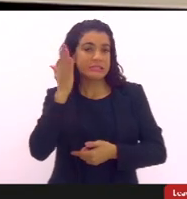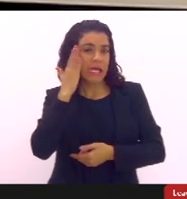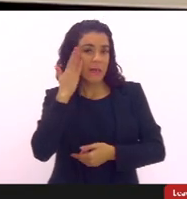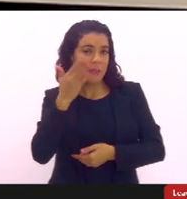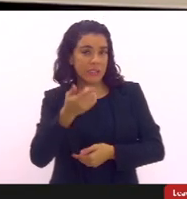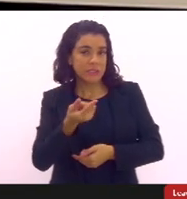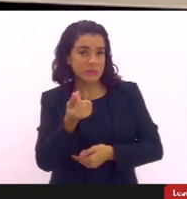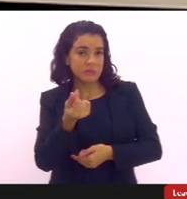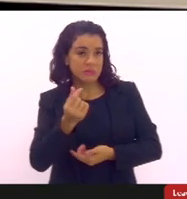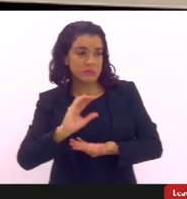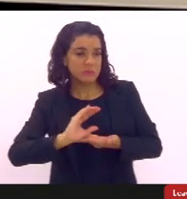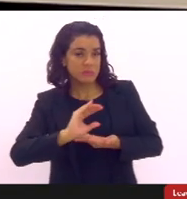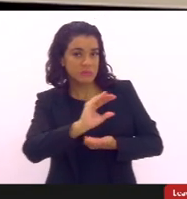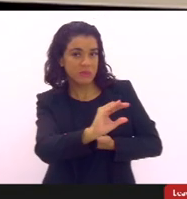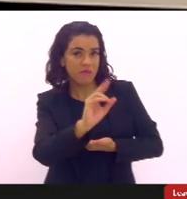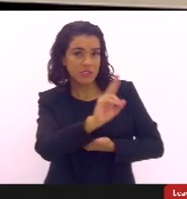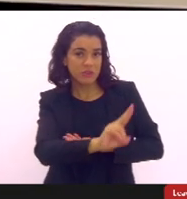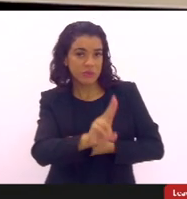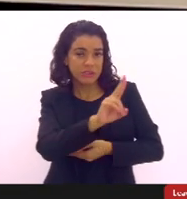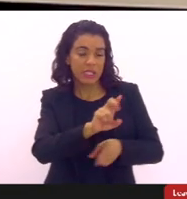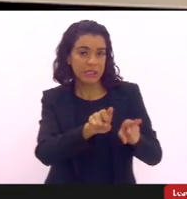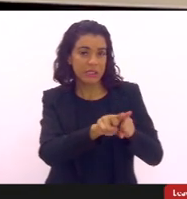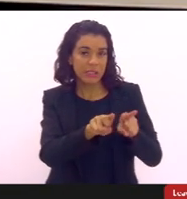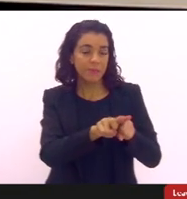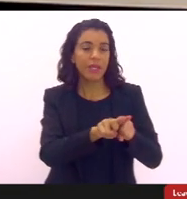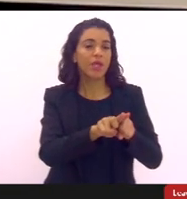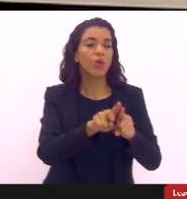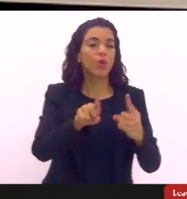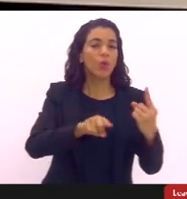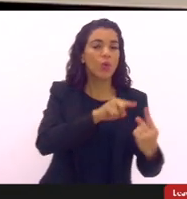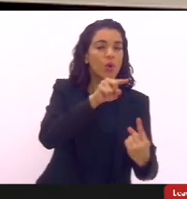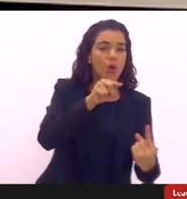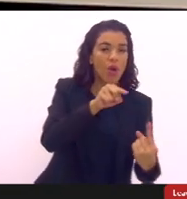seria utilizado também para